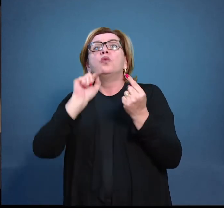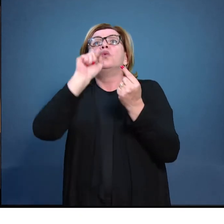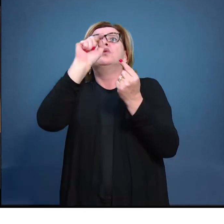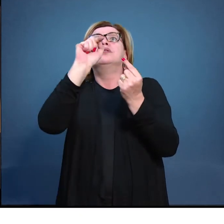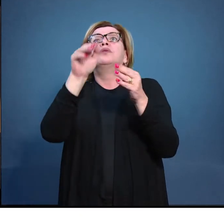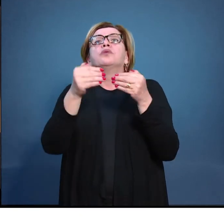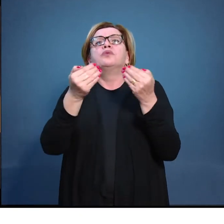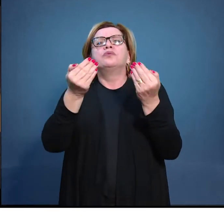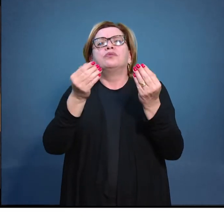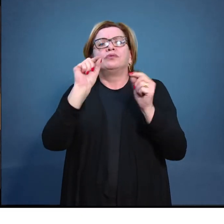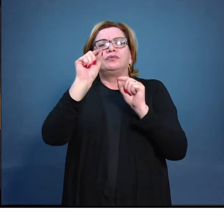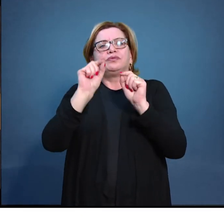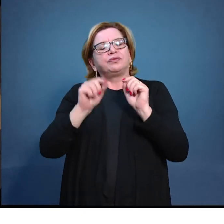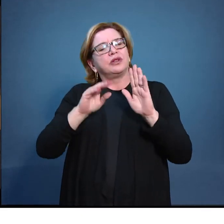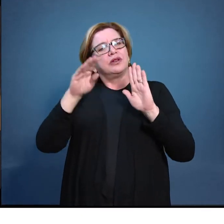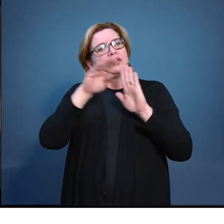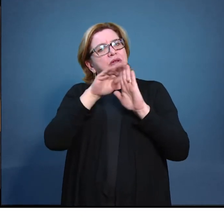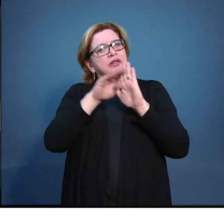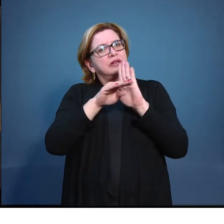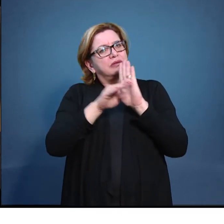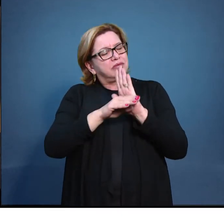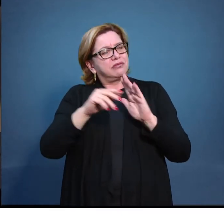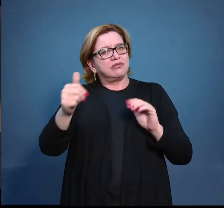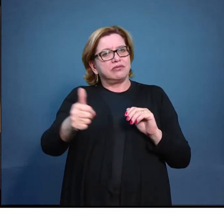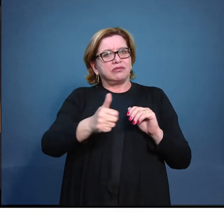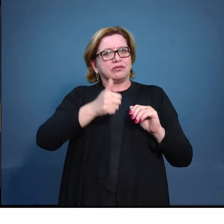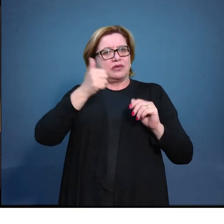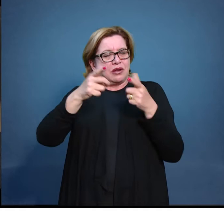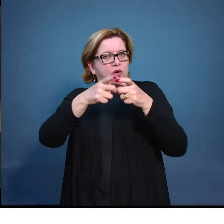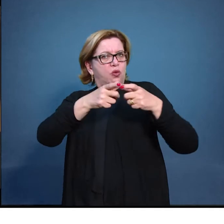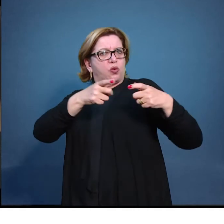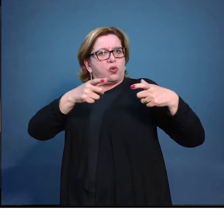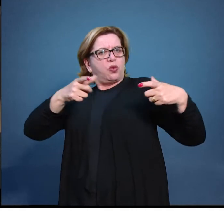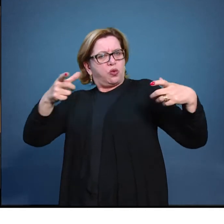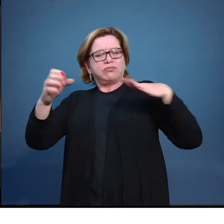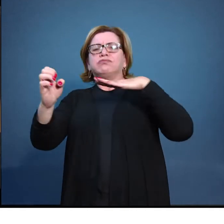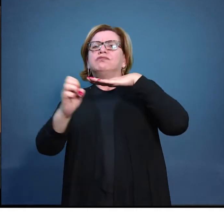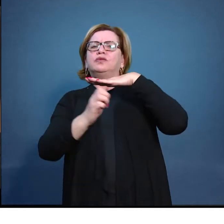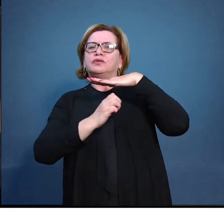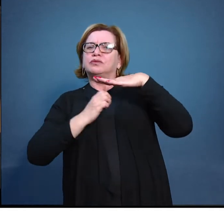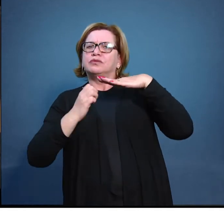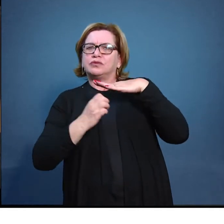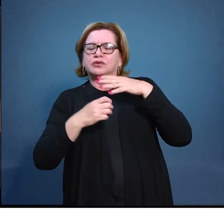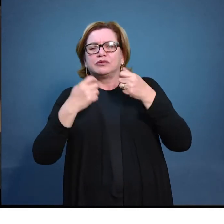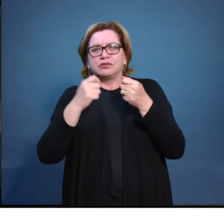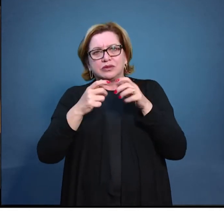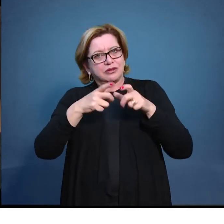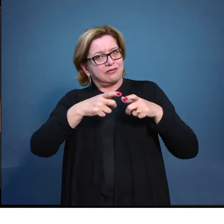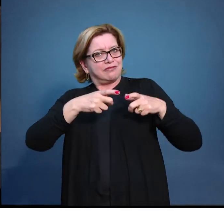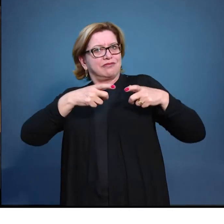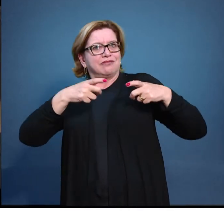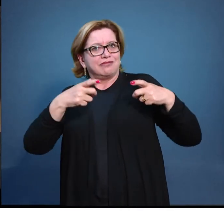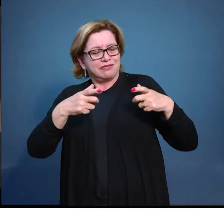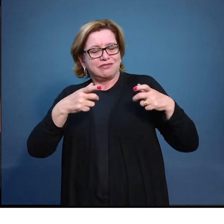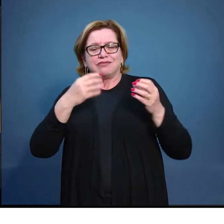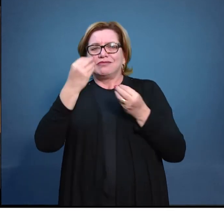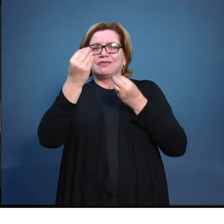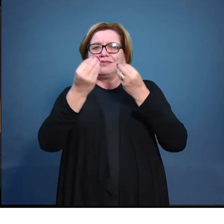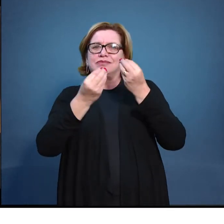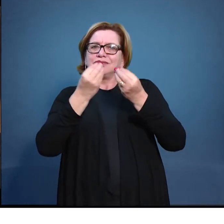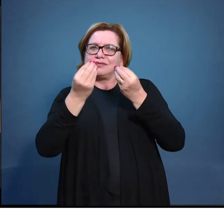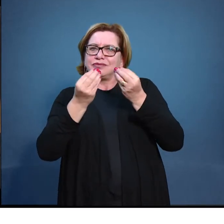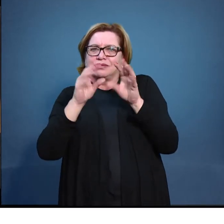o planejamento mais efetivo para o crescimento da organização, ou seja, eu preciso ampliar o meu escopo